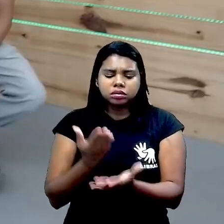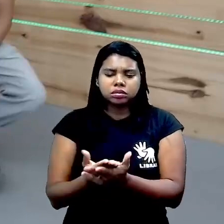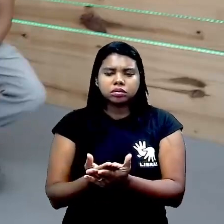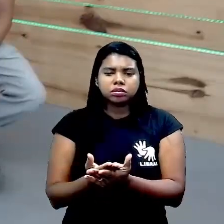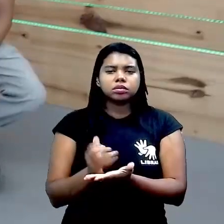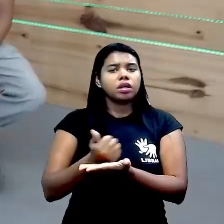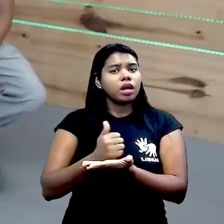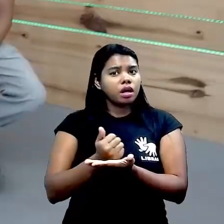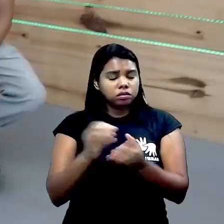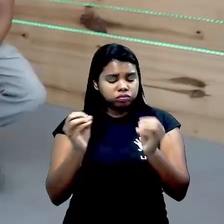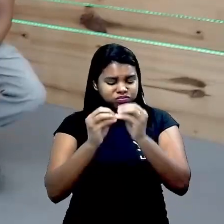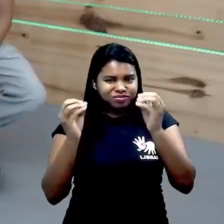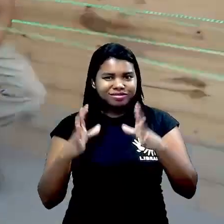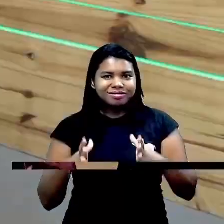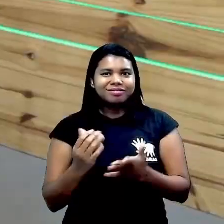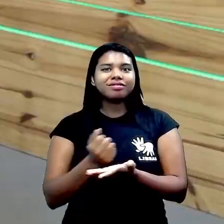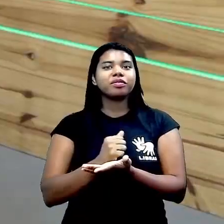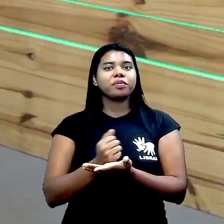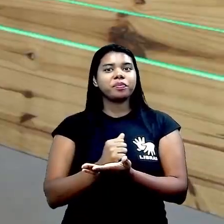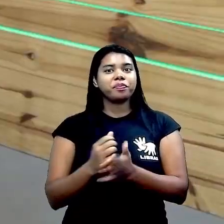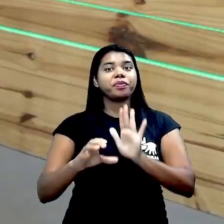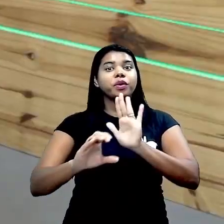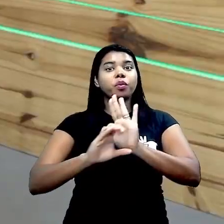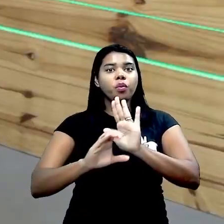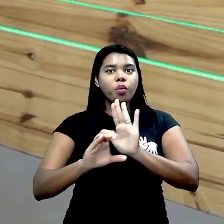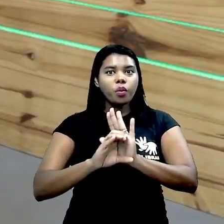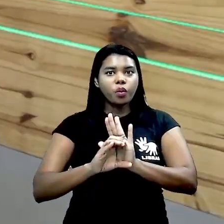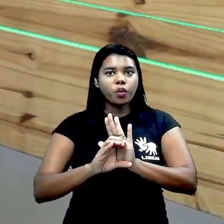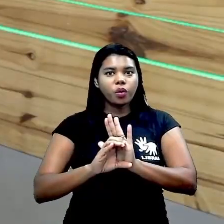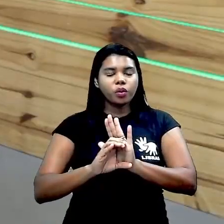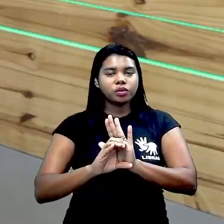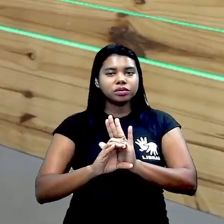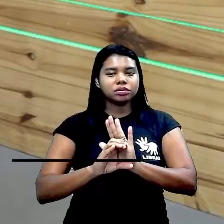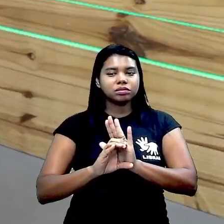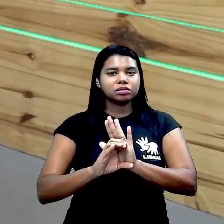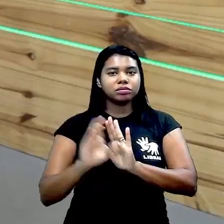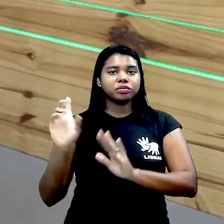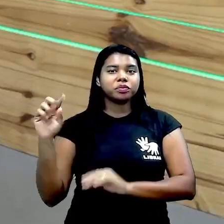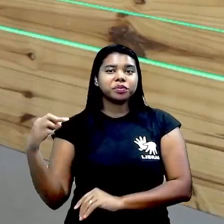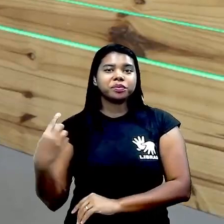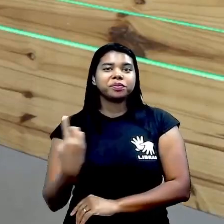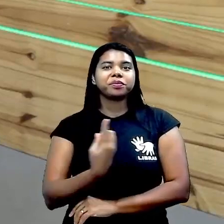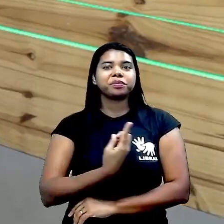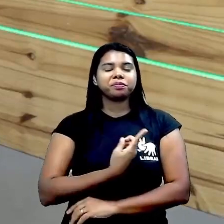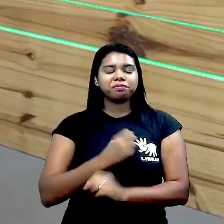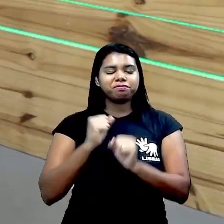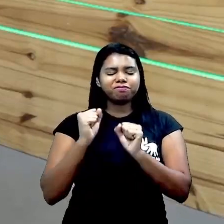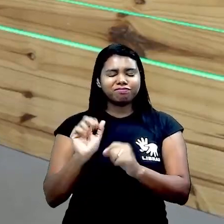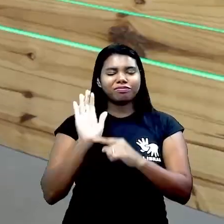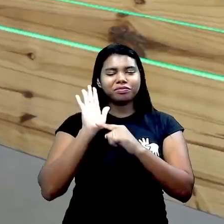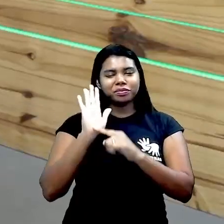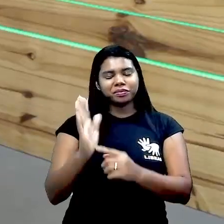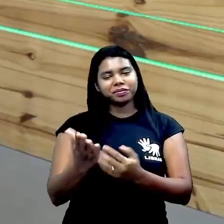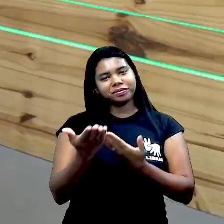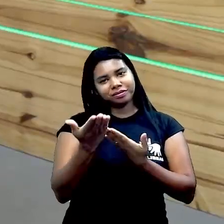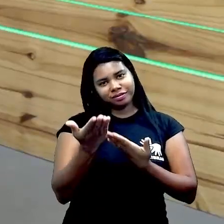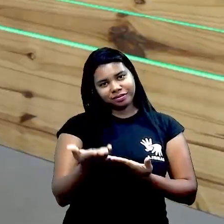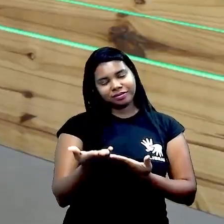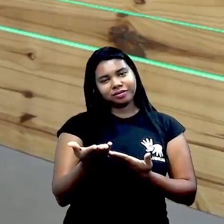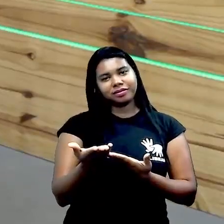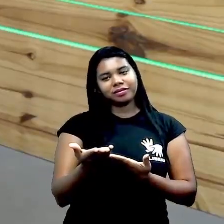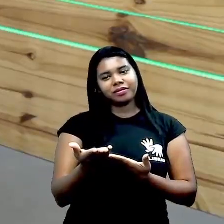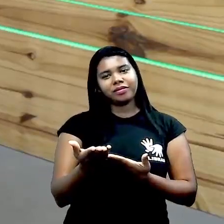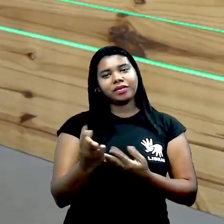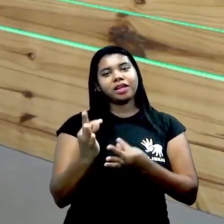um jogo, né? E fez um código aqui ao vivo para a gente, para poder mostrar para vocês que